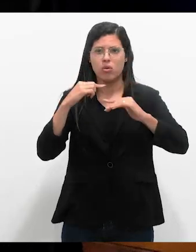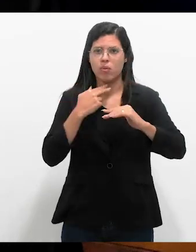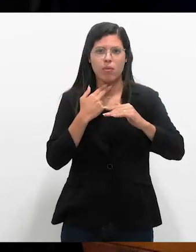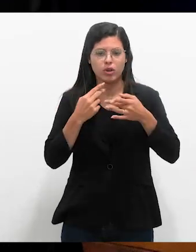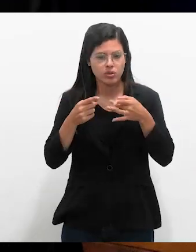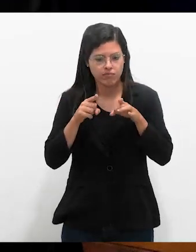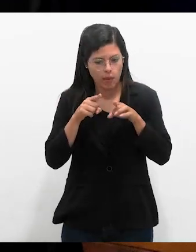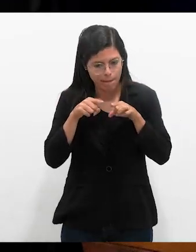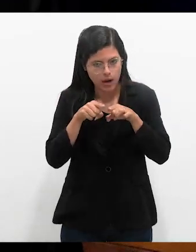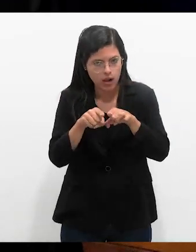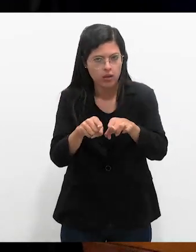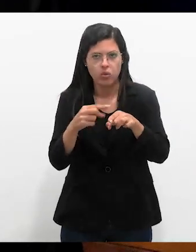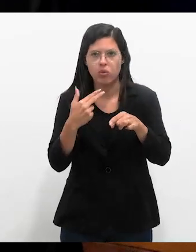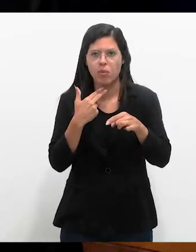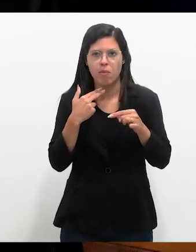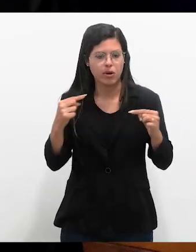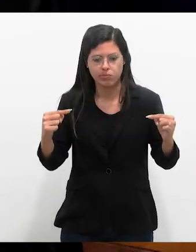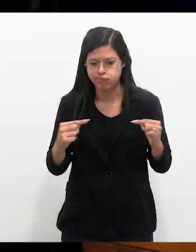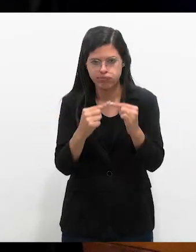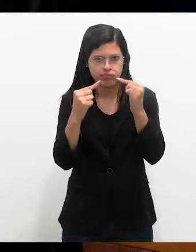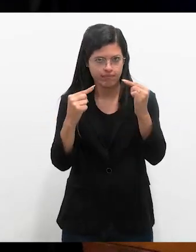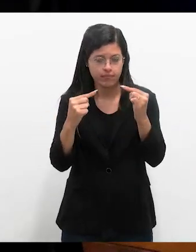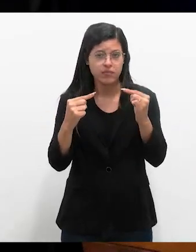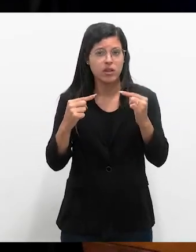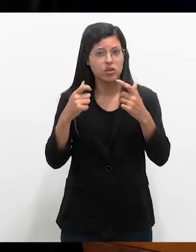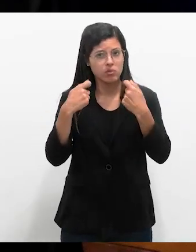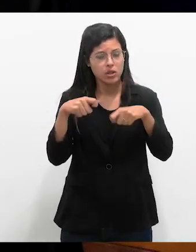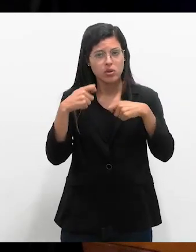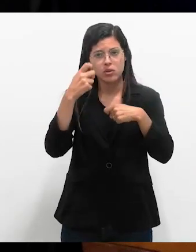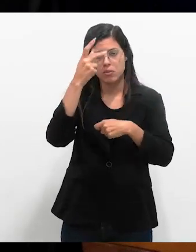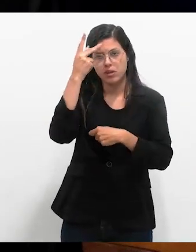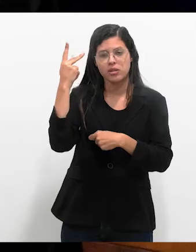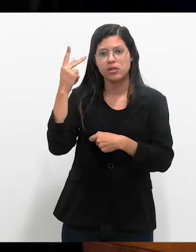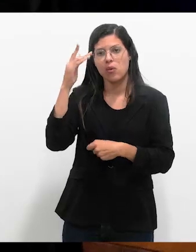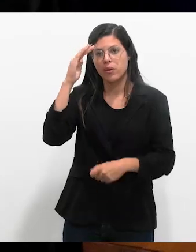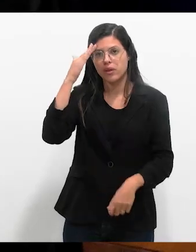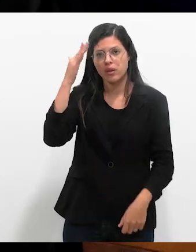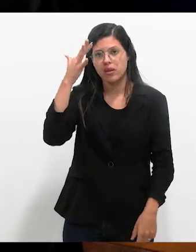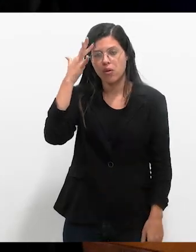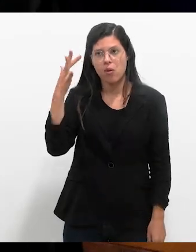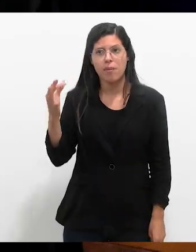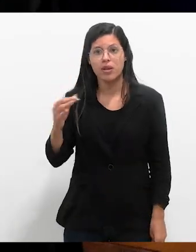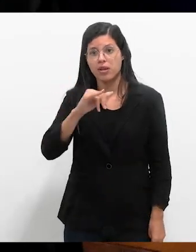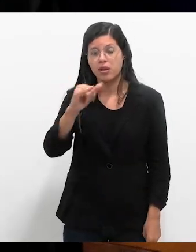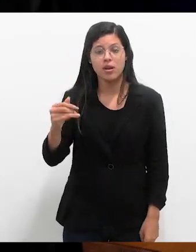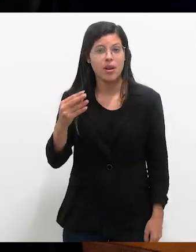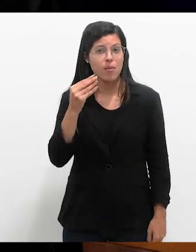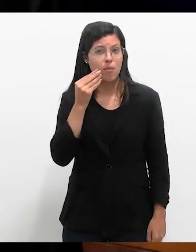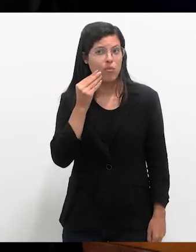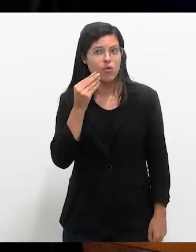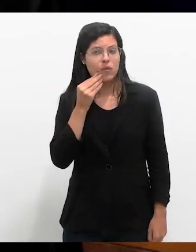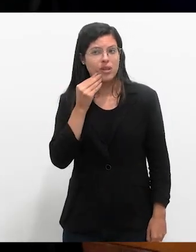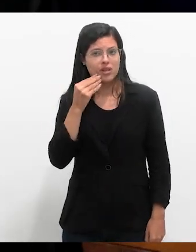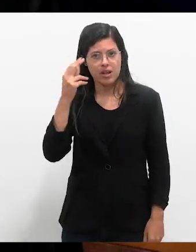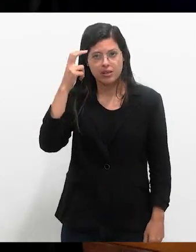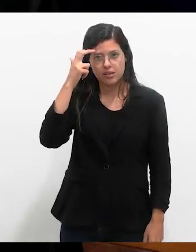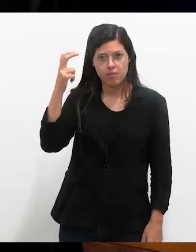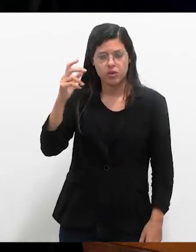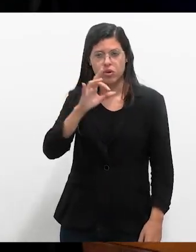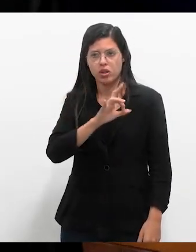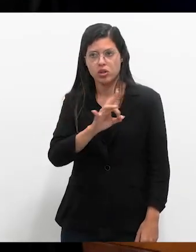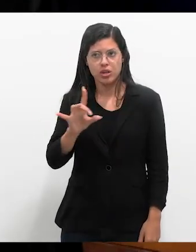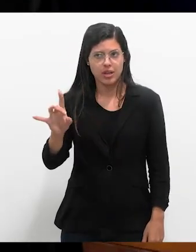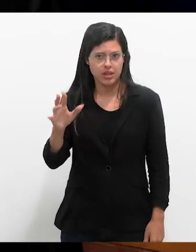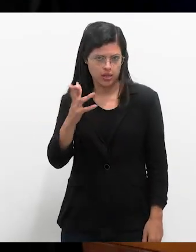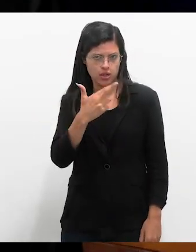paralelas que não se cruzam nunca. Perfeito. É esse desenho que as pessoas precisam entender um pouquinho e aproveitar da sabedoria de